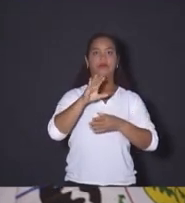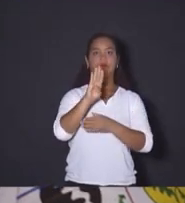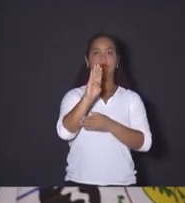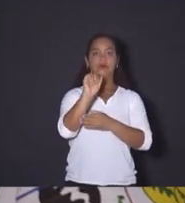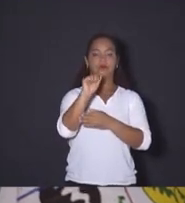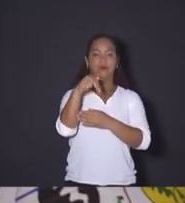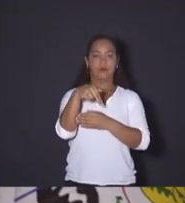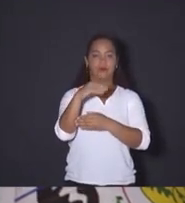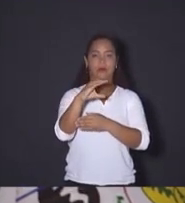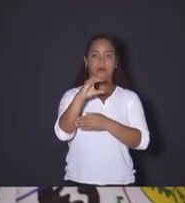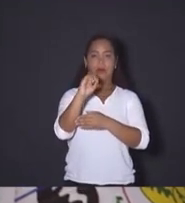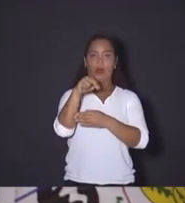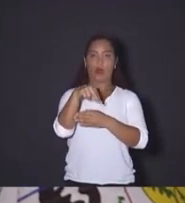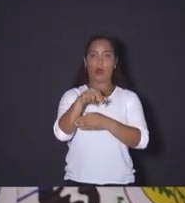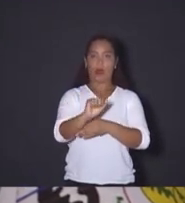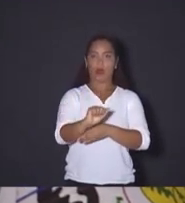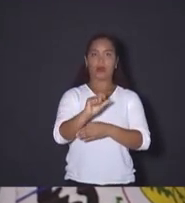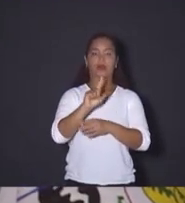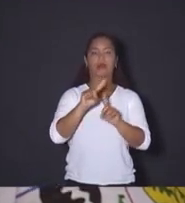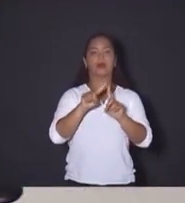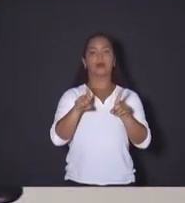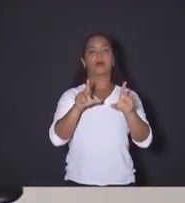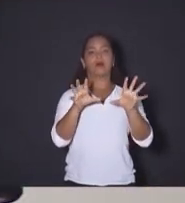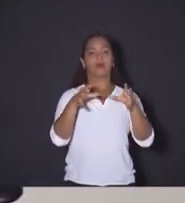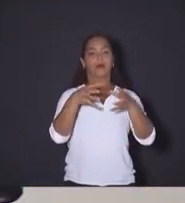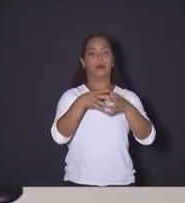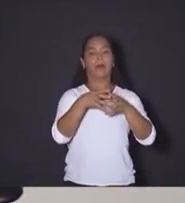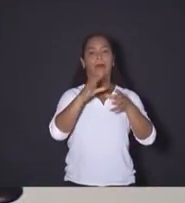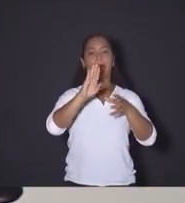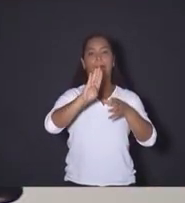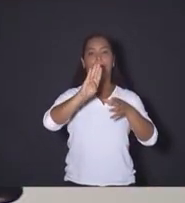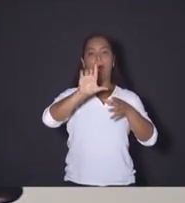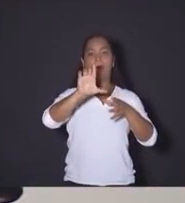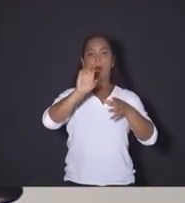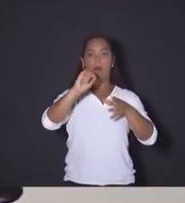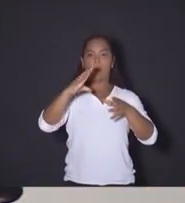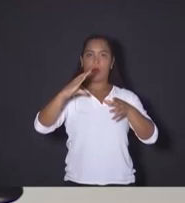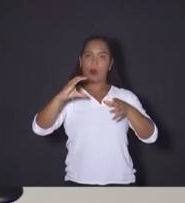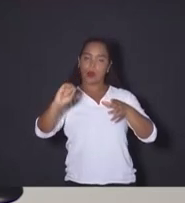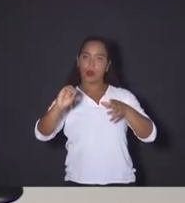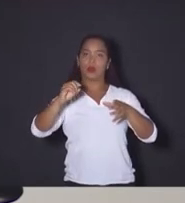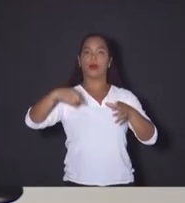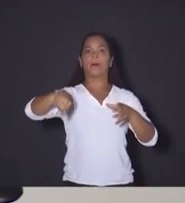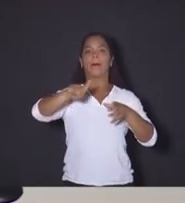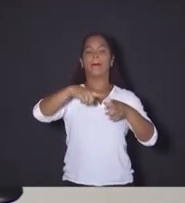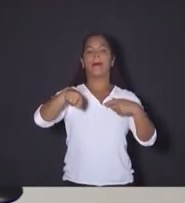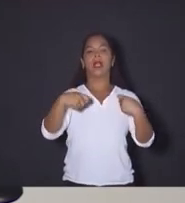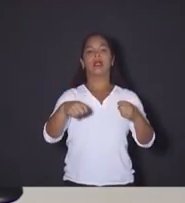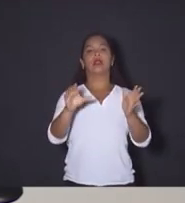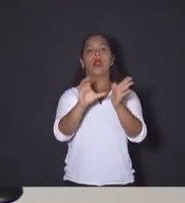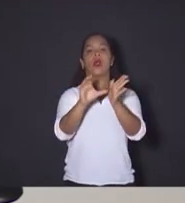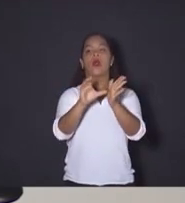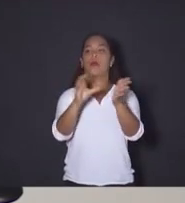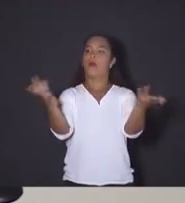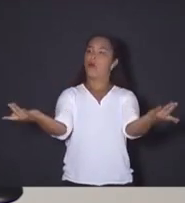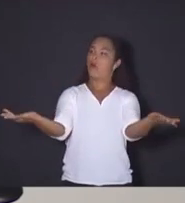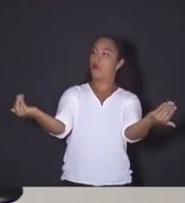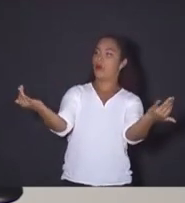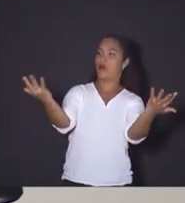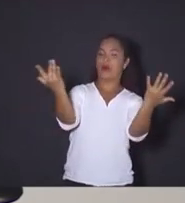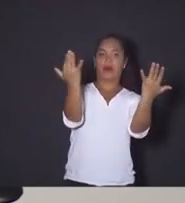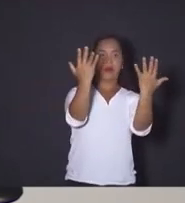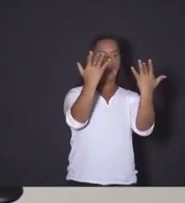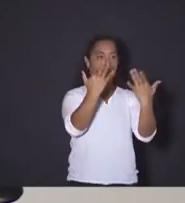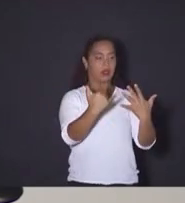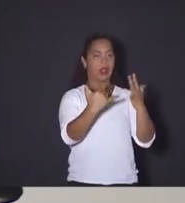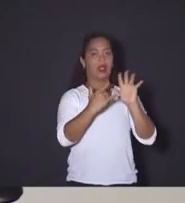tem nome de e de bloco mas no bloco é uma forma de inserir a comunidade né no contexto de dar